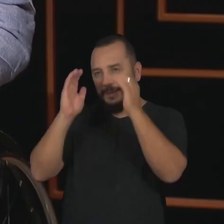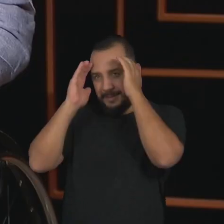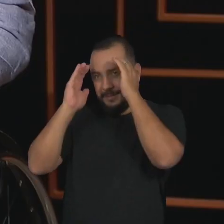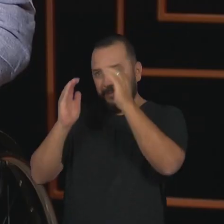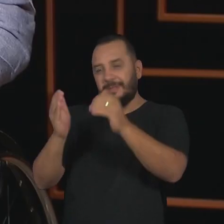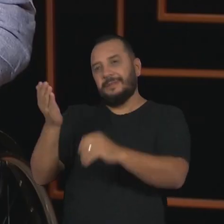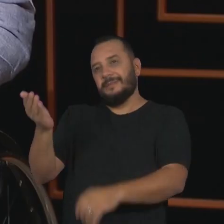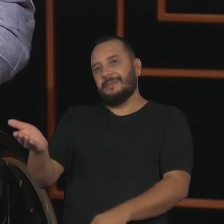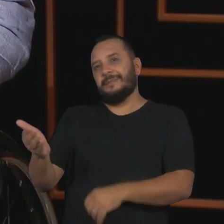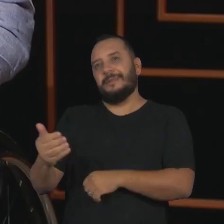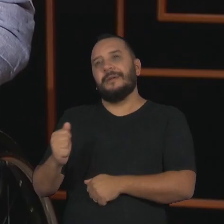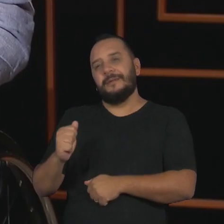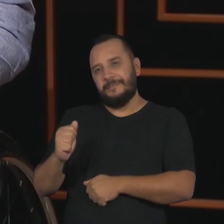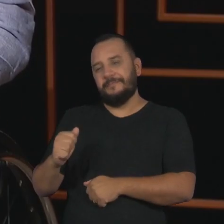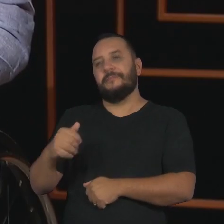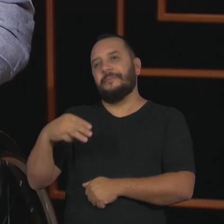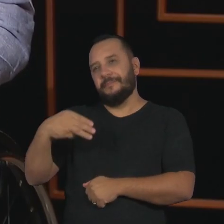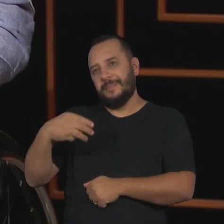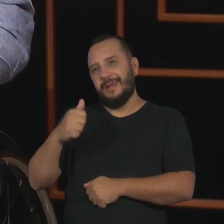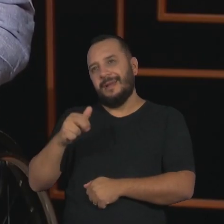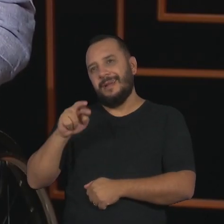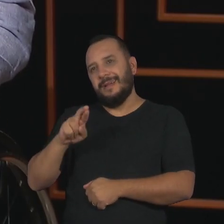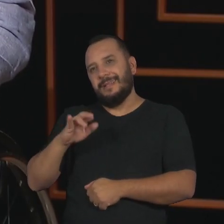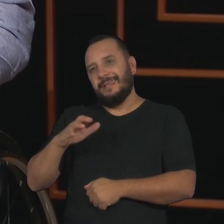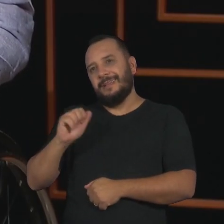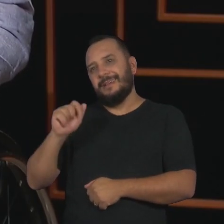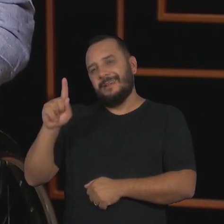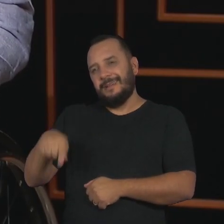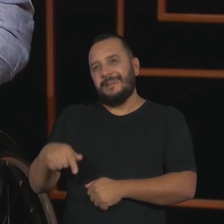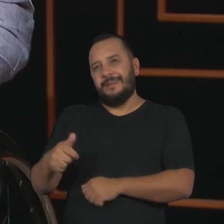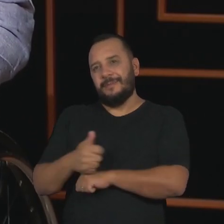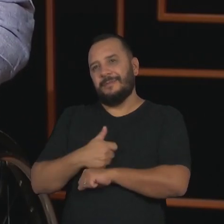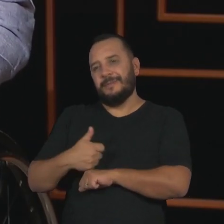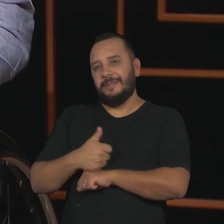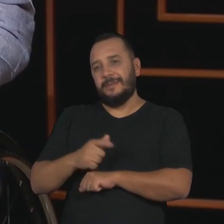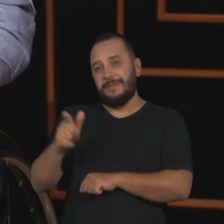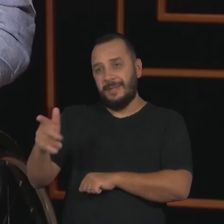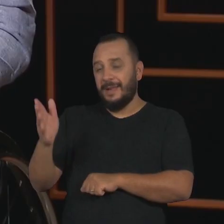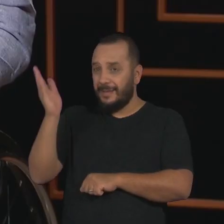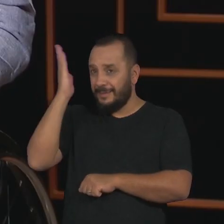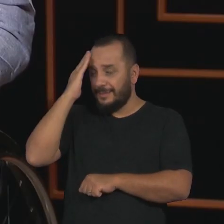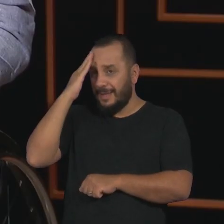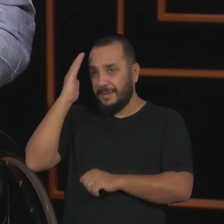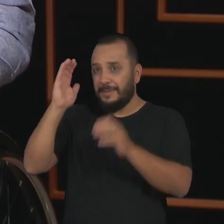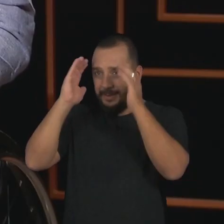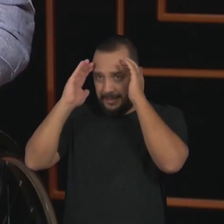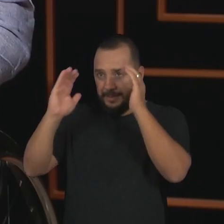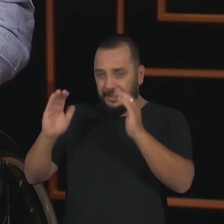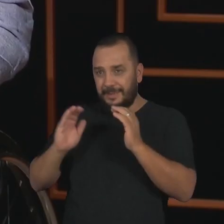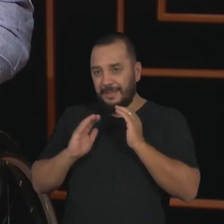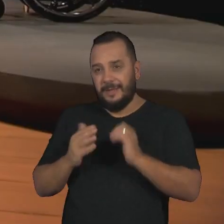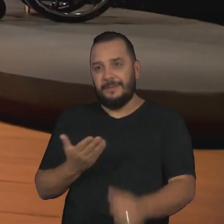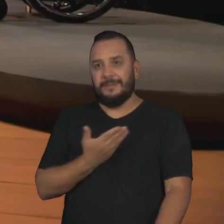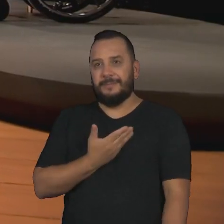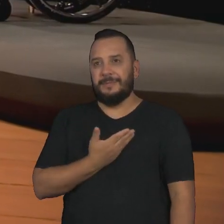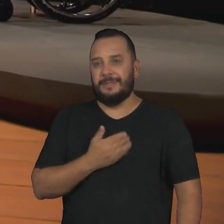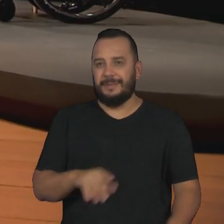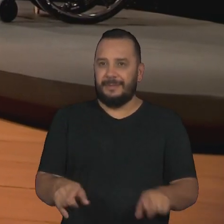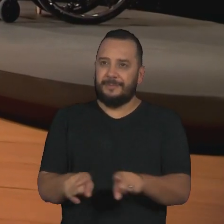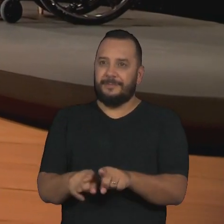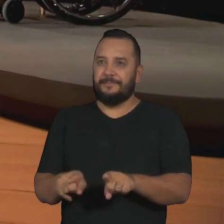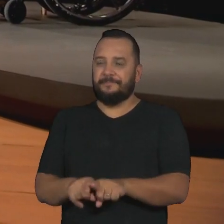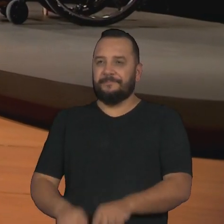como profissional e ela sabe respeitar muito os colegas.